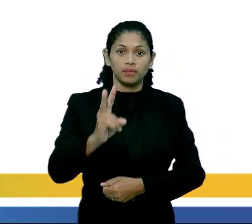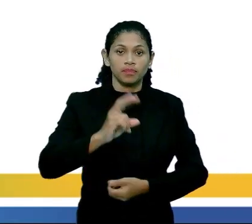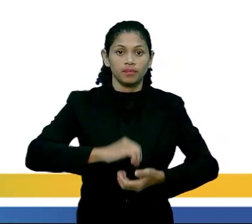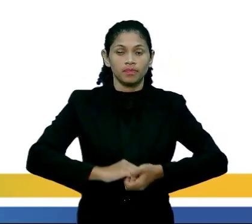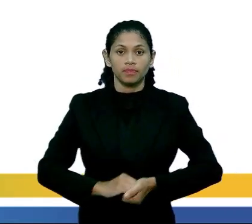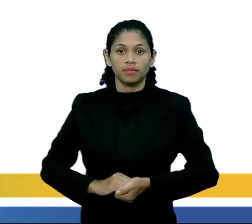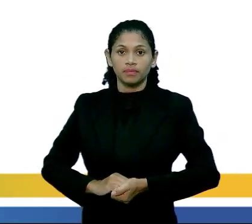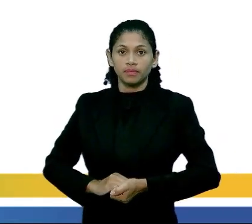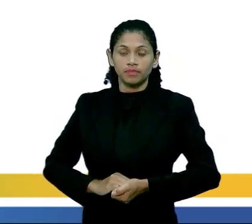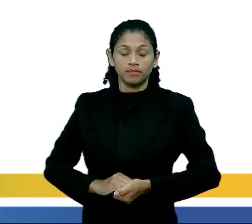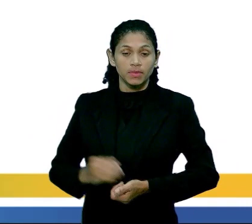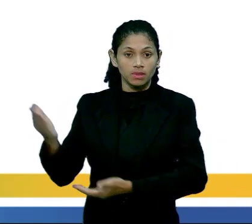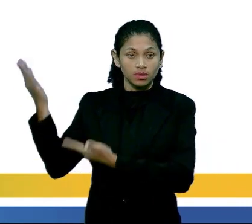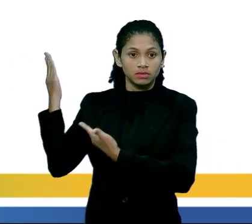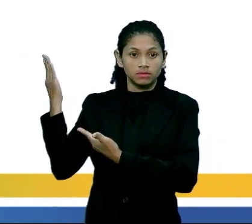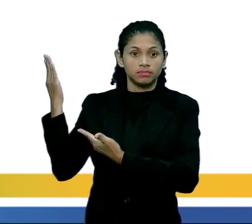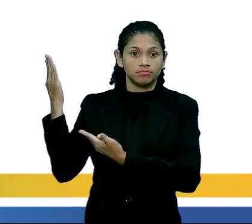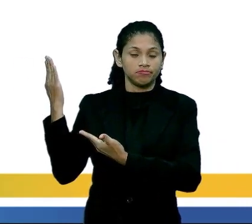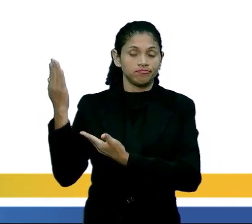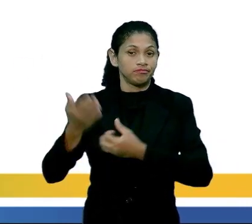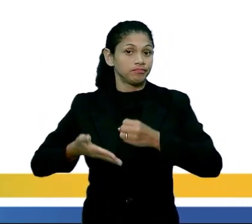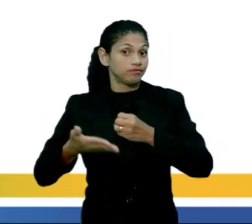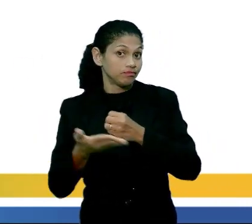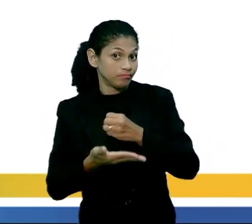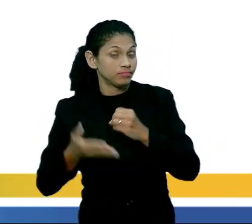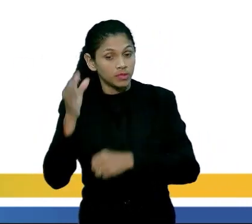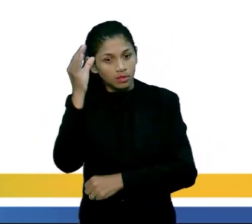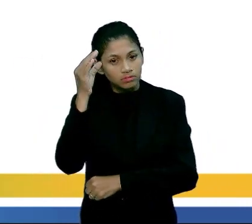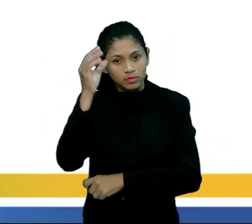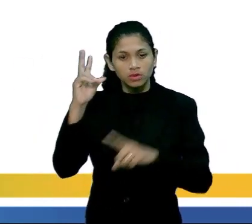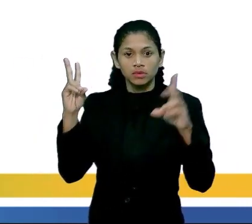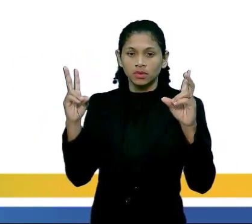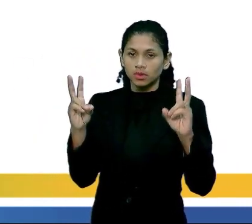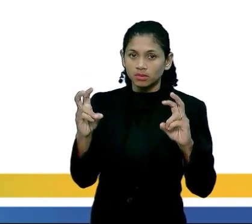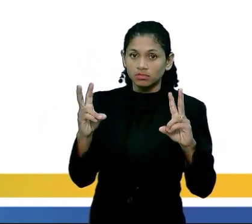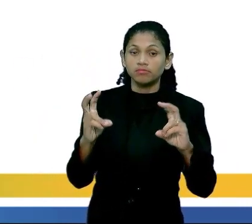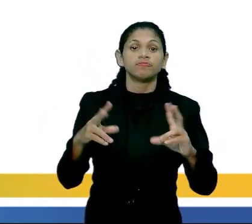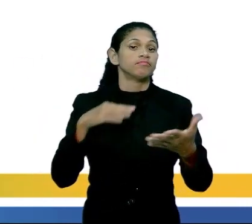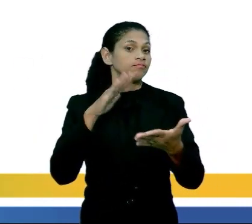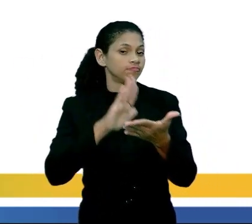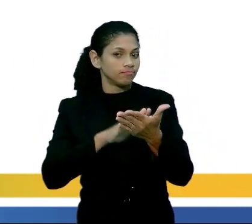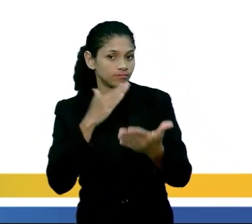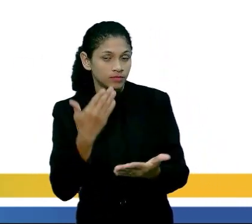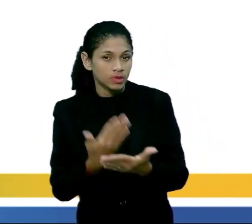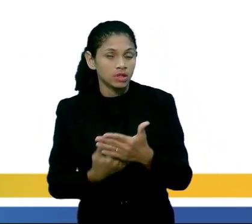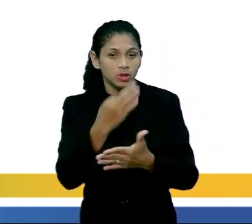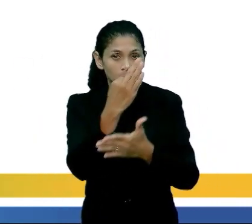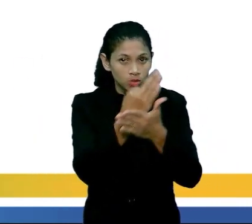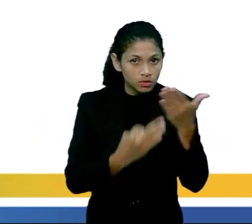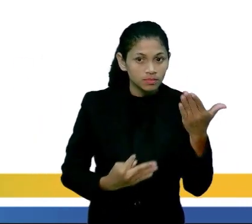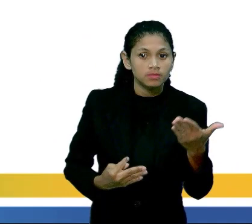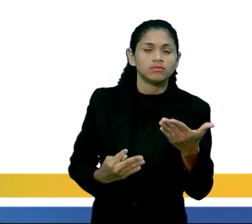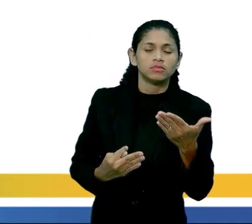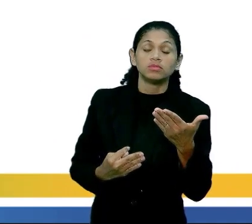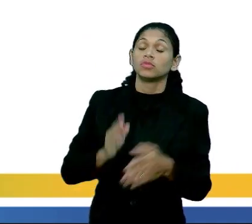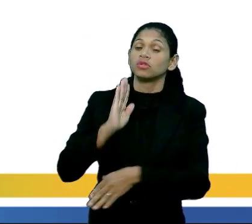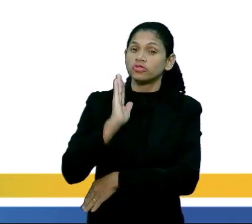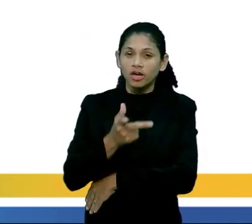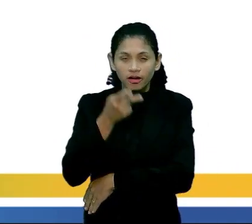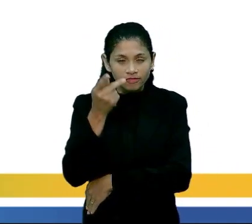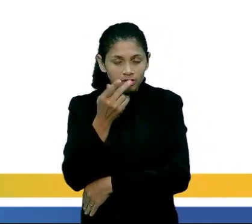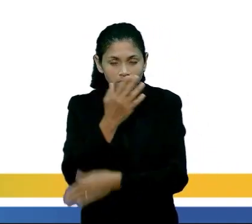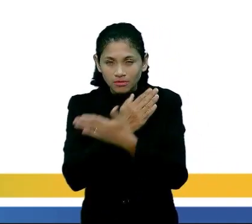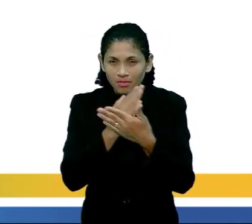seguinte, aqui a gente vai fazer com base na compreensão do tema, né, que é a interpretação do texto, que é aquilo que a gente já mencionou lá no começo